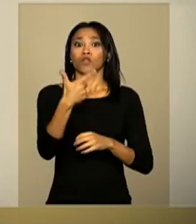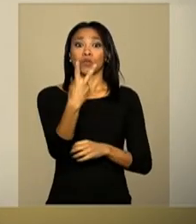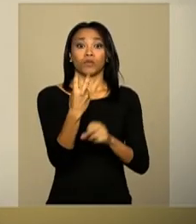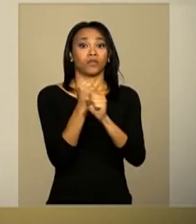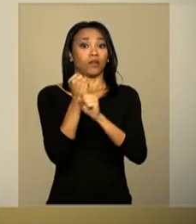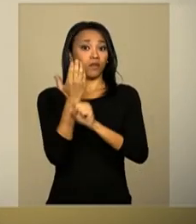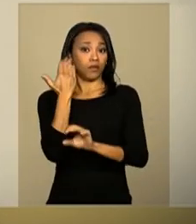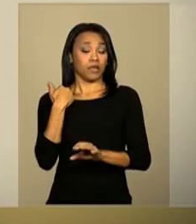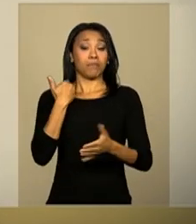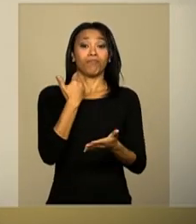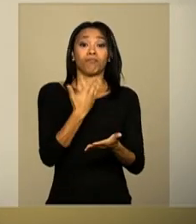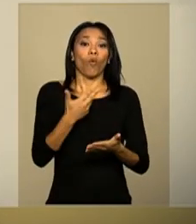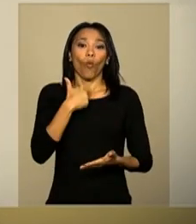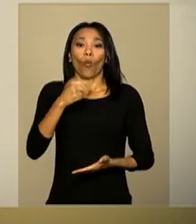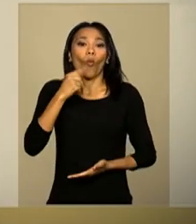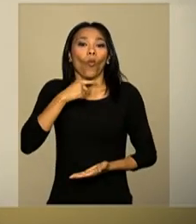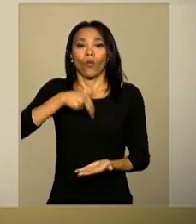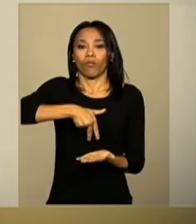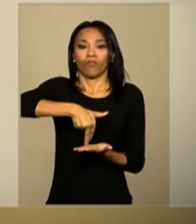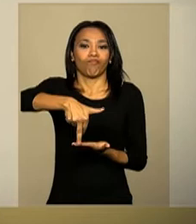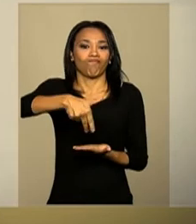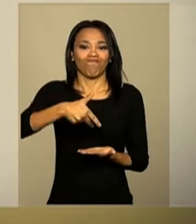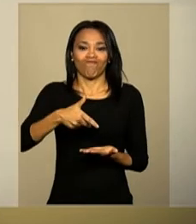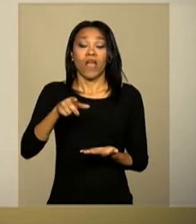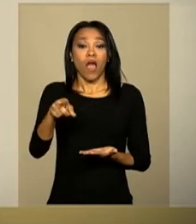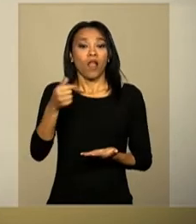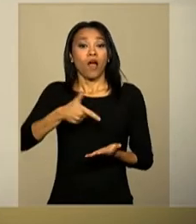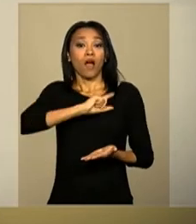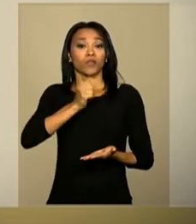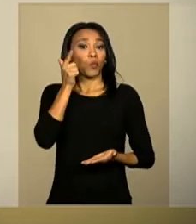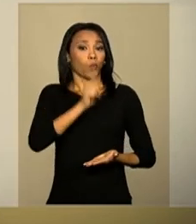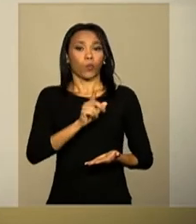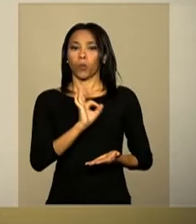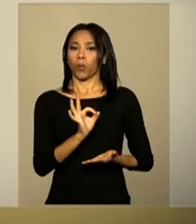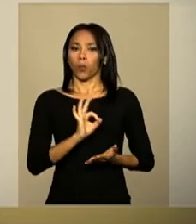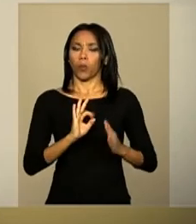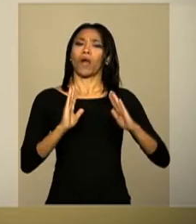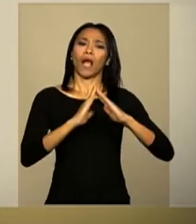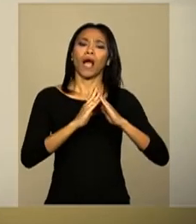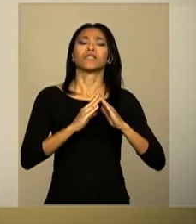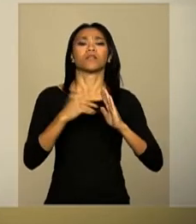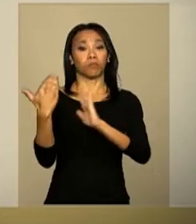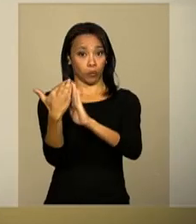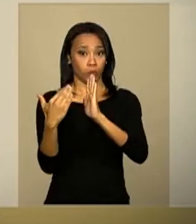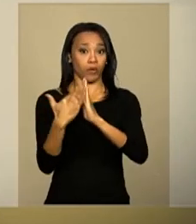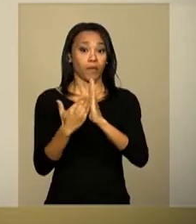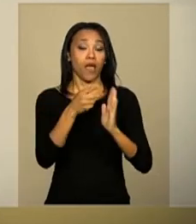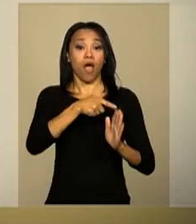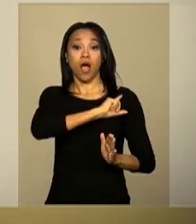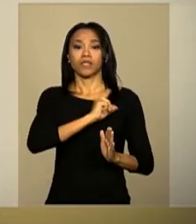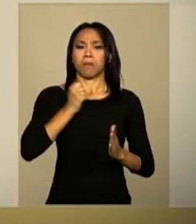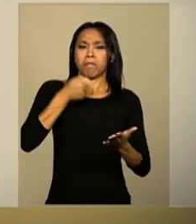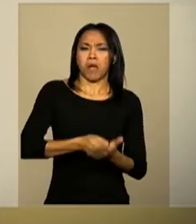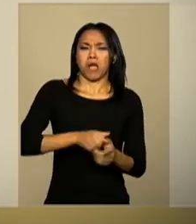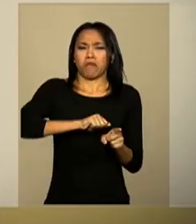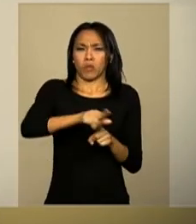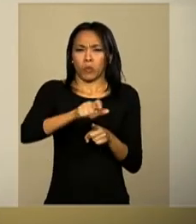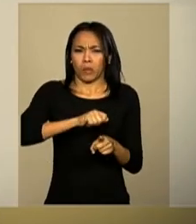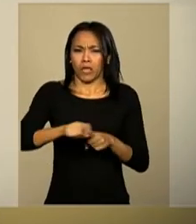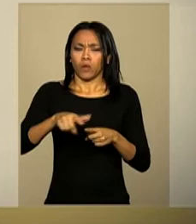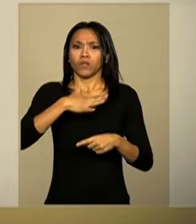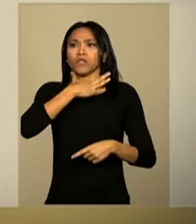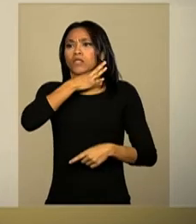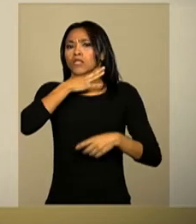anos e perdeu os movimentos das pernas antes de conquistar a casa própria pelo Minha Casa Minha Vida pagava aluguel